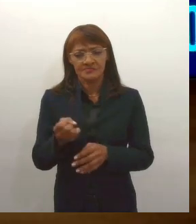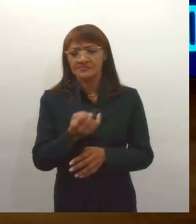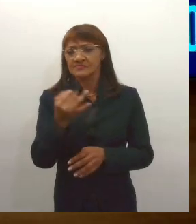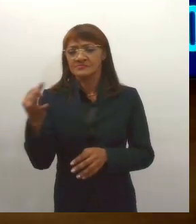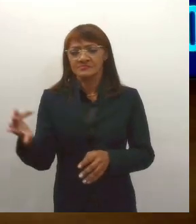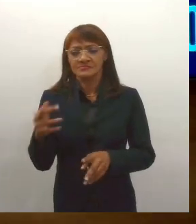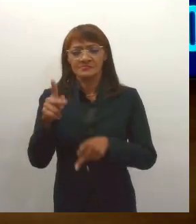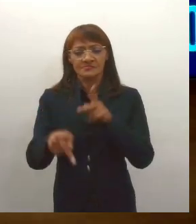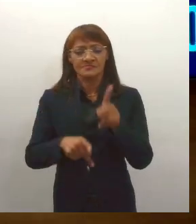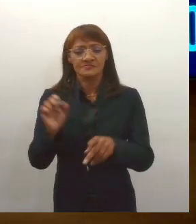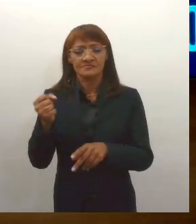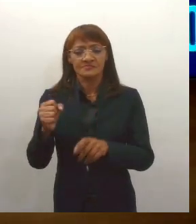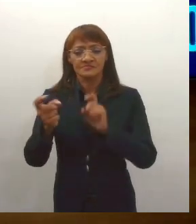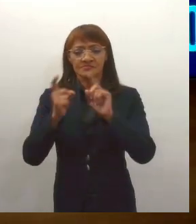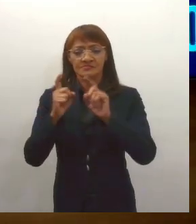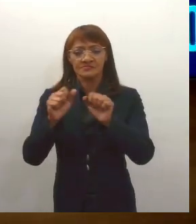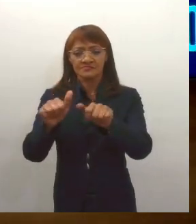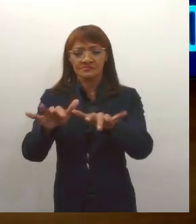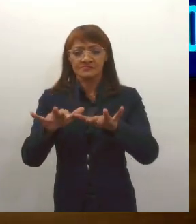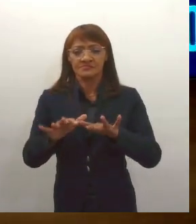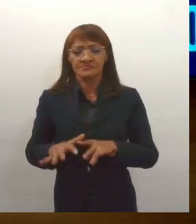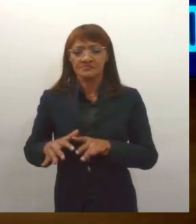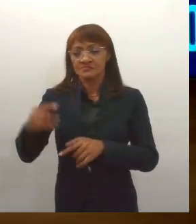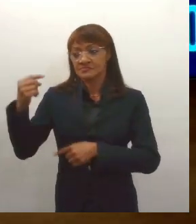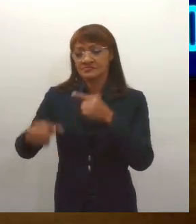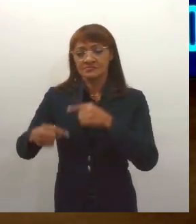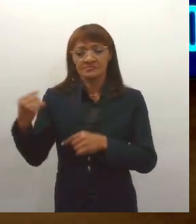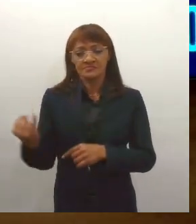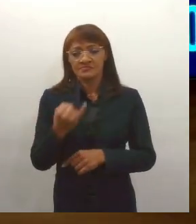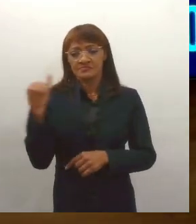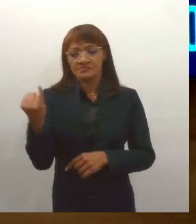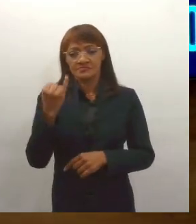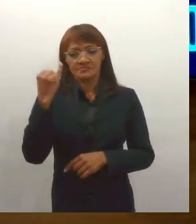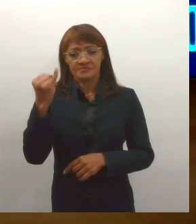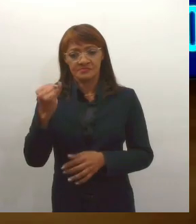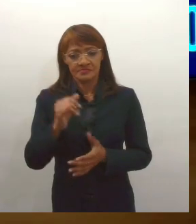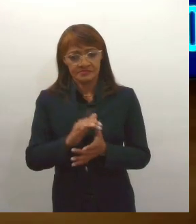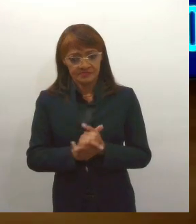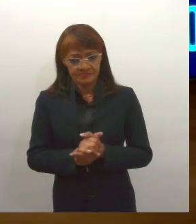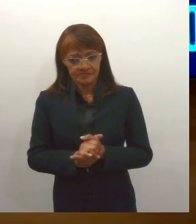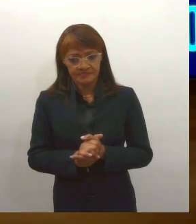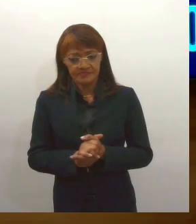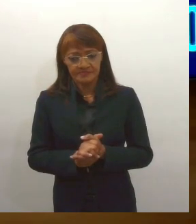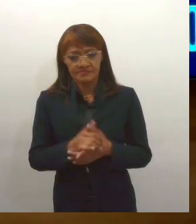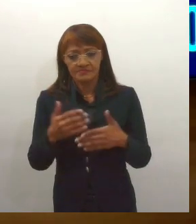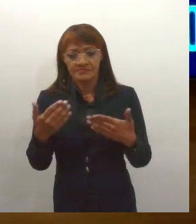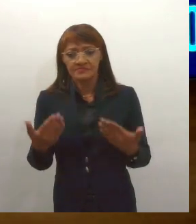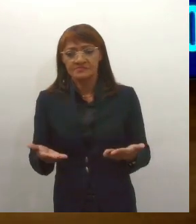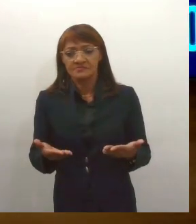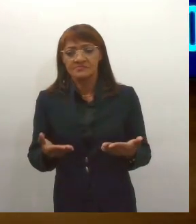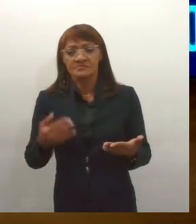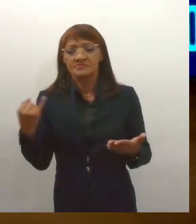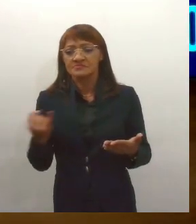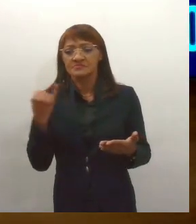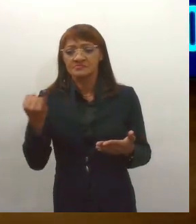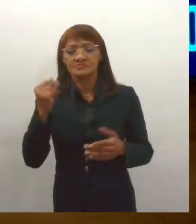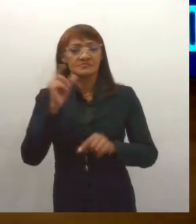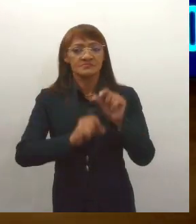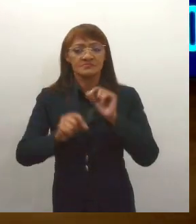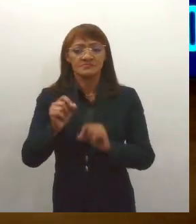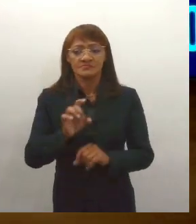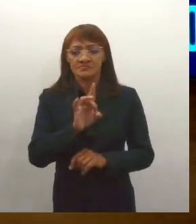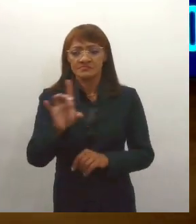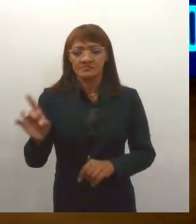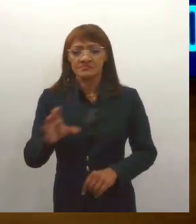debates importantes né pra população então é muito importante que o cidadão tenha conhecimento do que é debatido